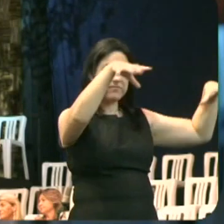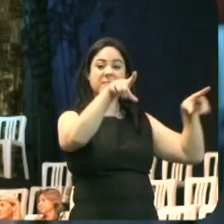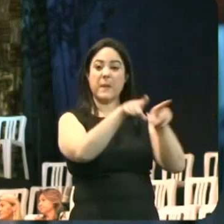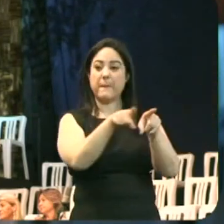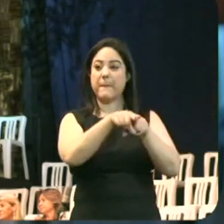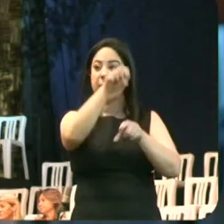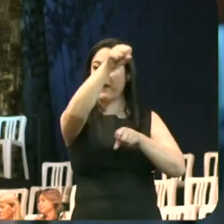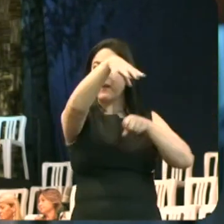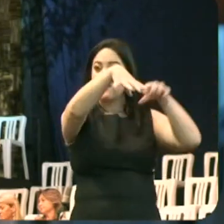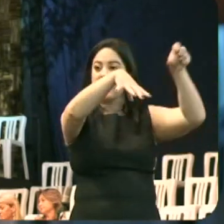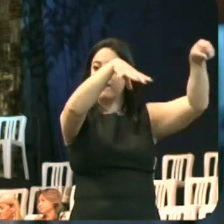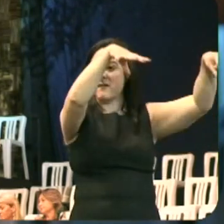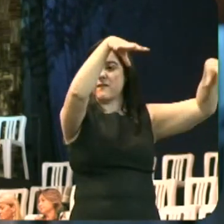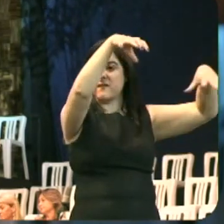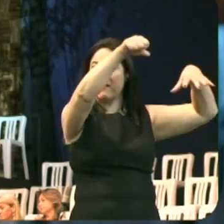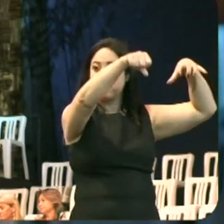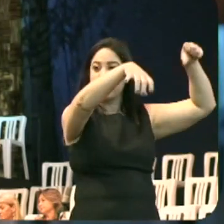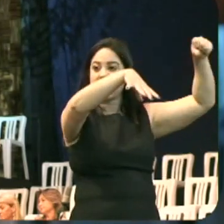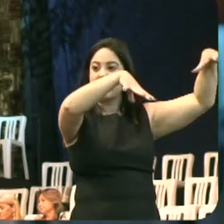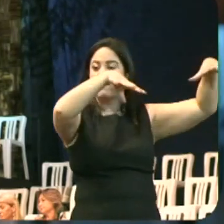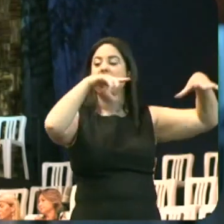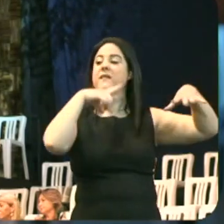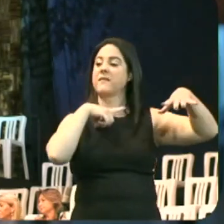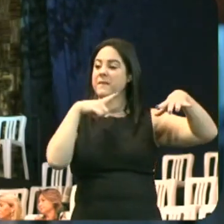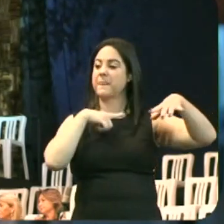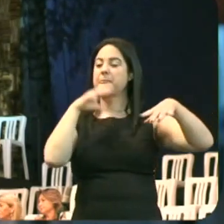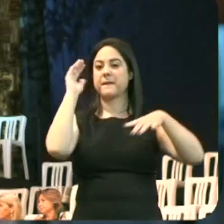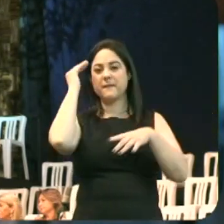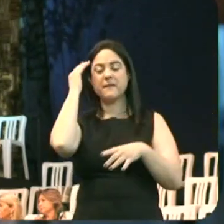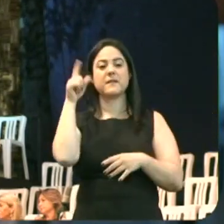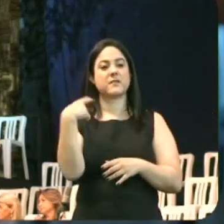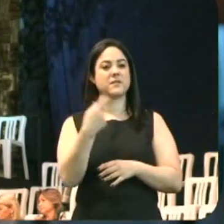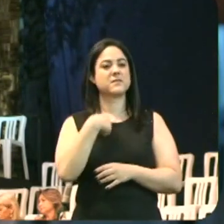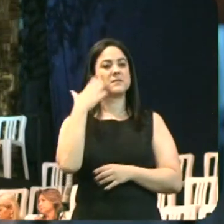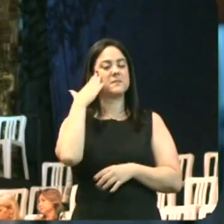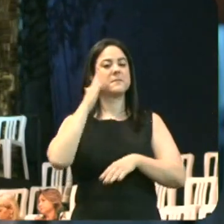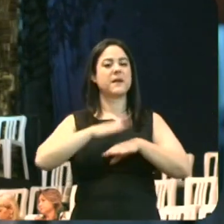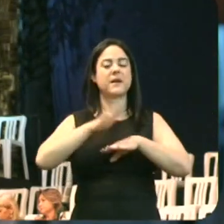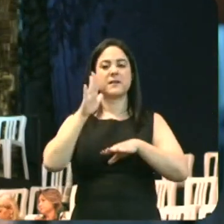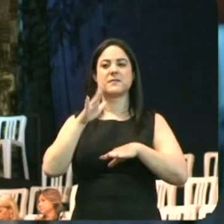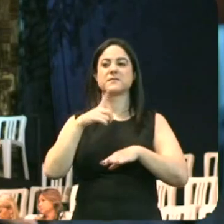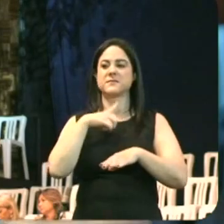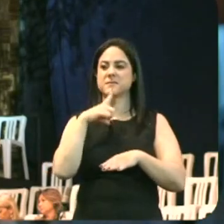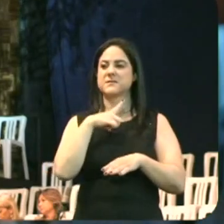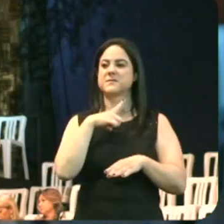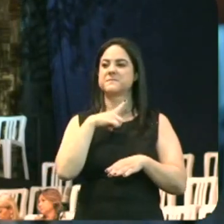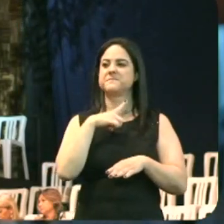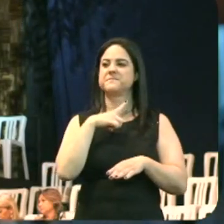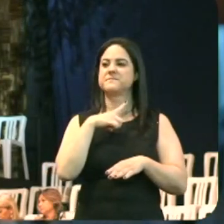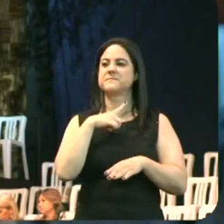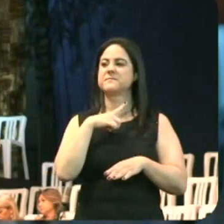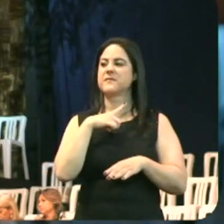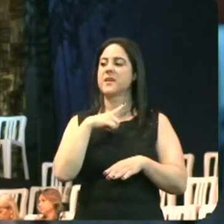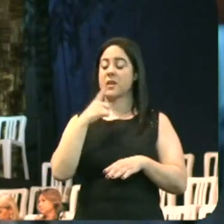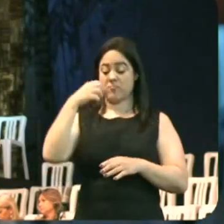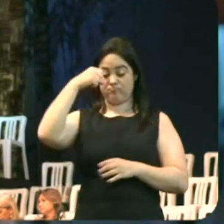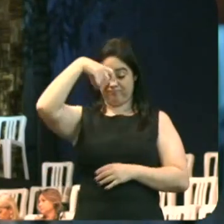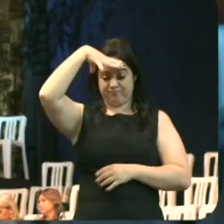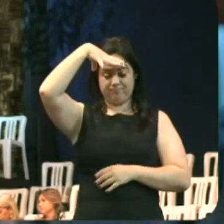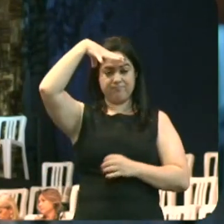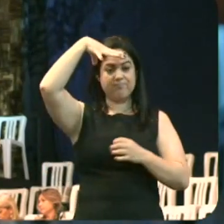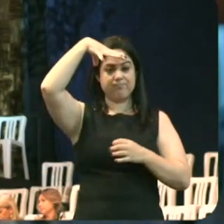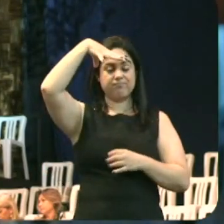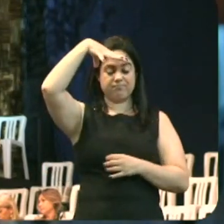mente, Ele ilumina para entender e ter uma outra percepção. Mas aqui, a gente se torna luz no meio das trevas.